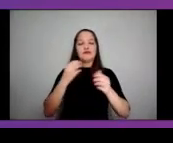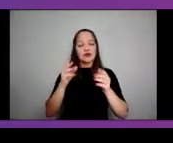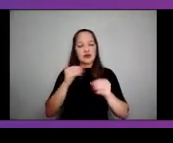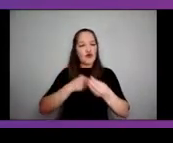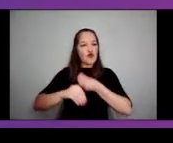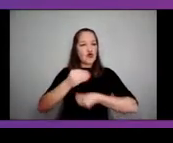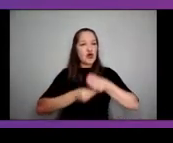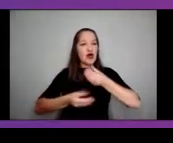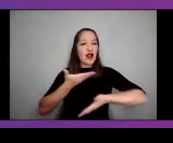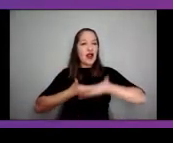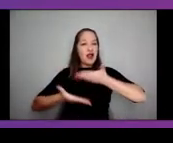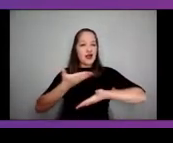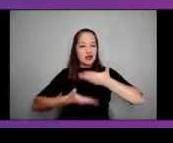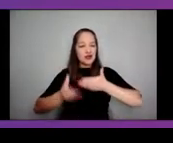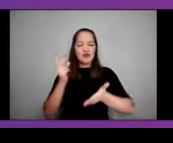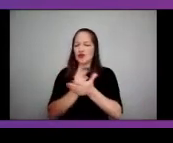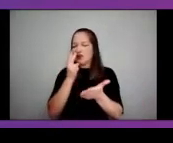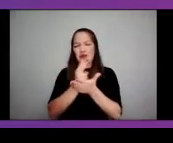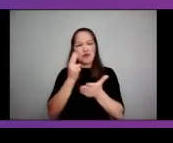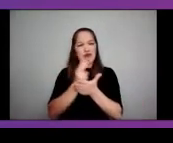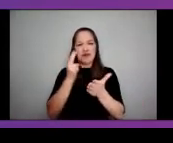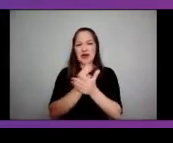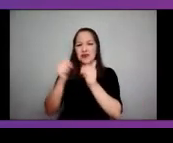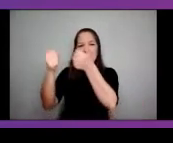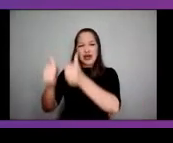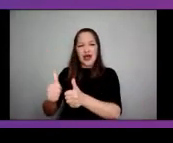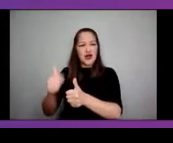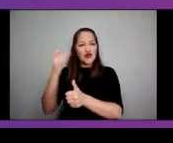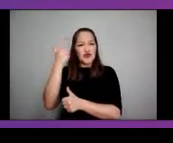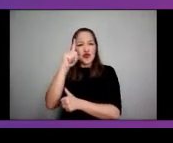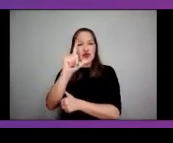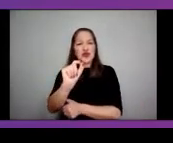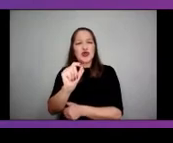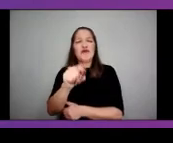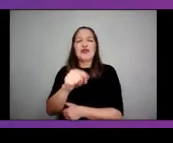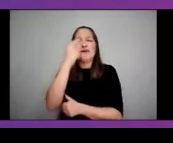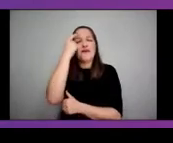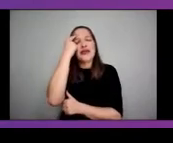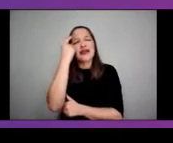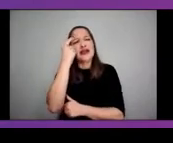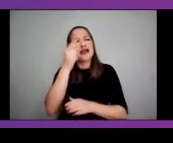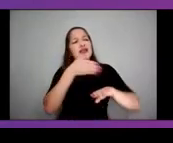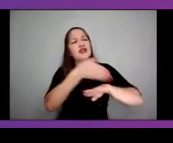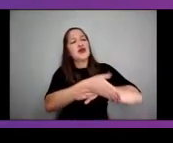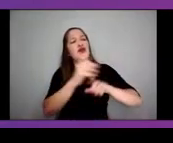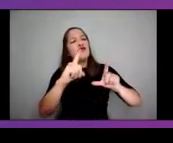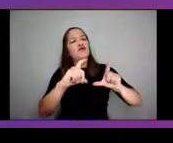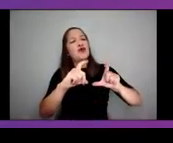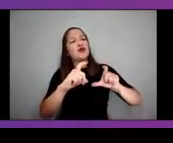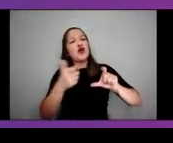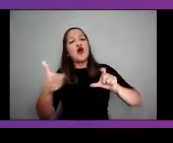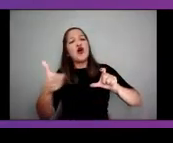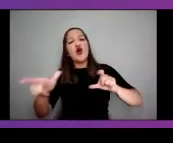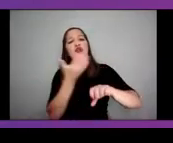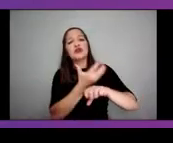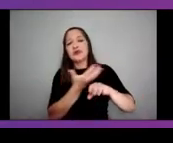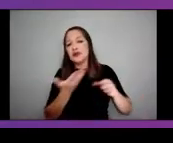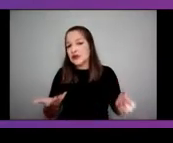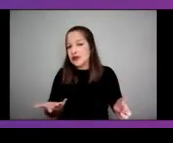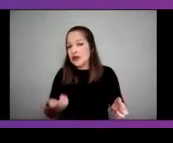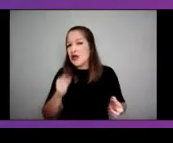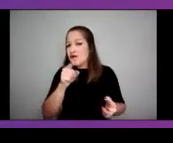relação com a imagem está aqui eu não consigo conceber a ideia de você introduzir fotografia encontro disciplina você